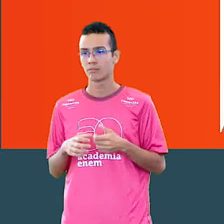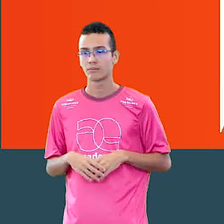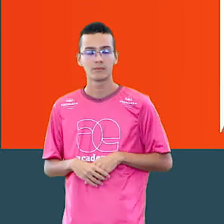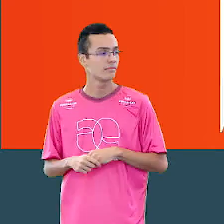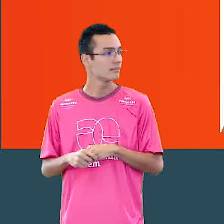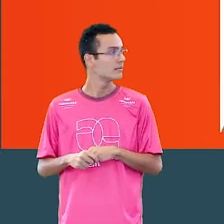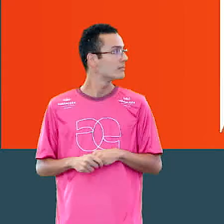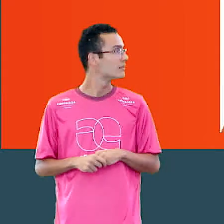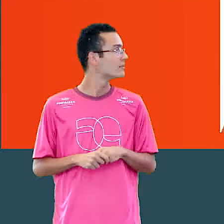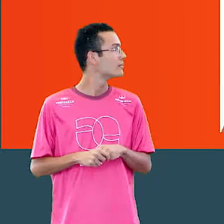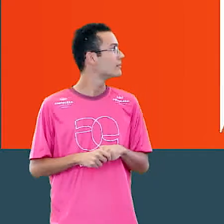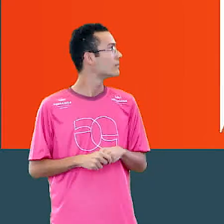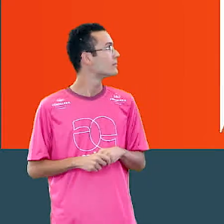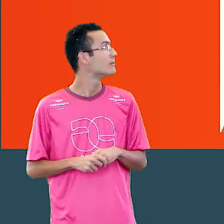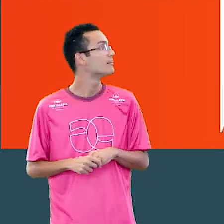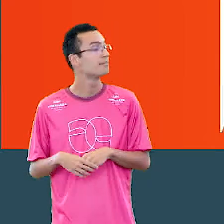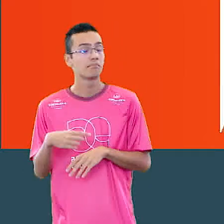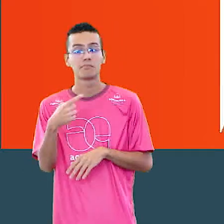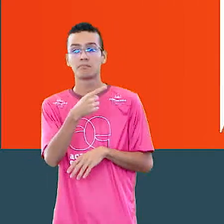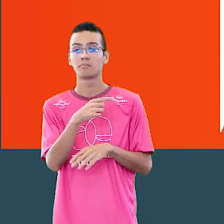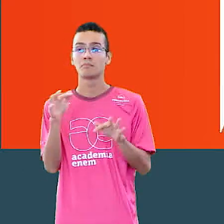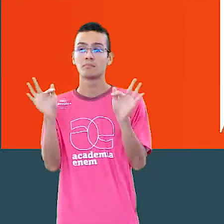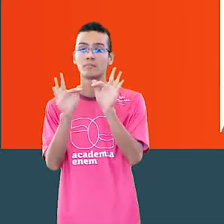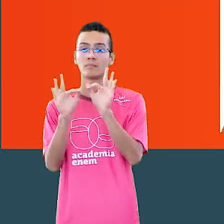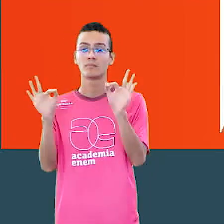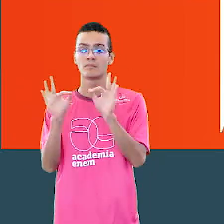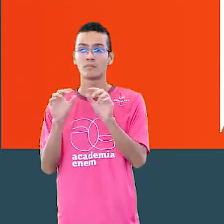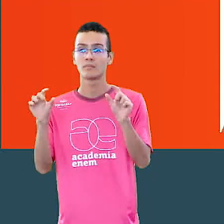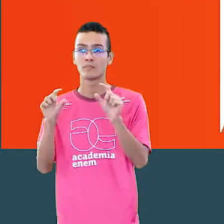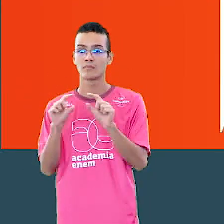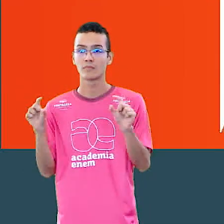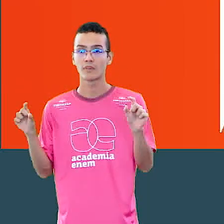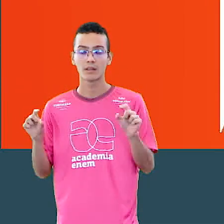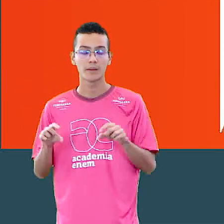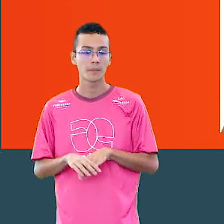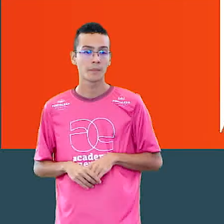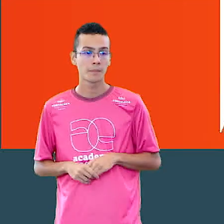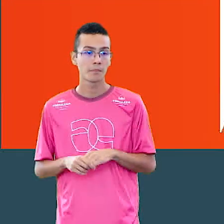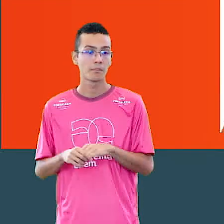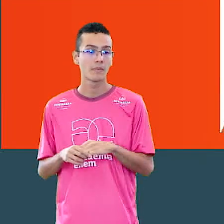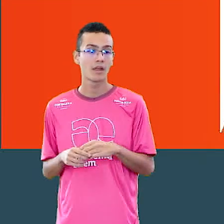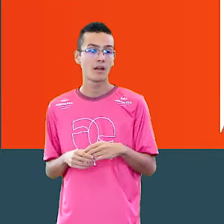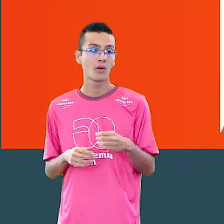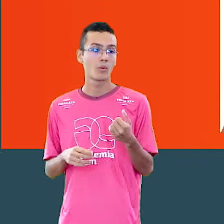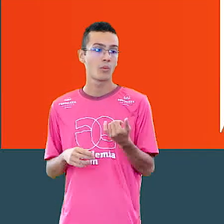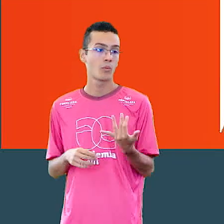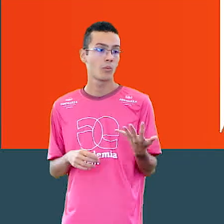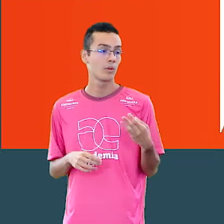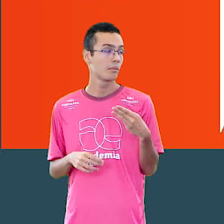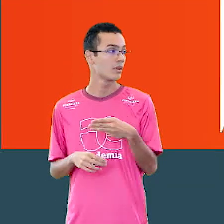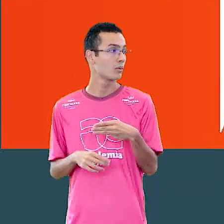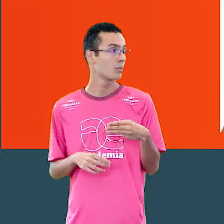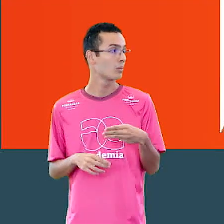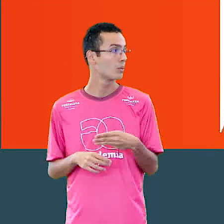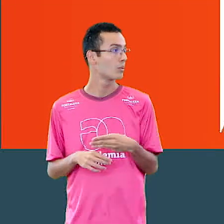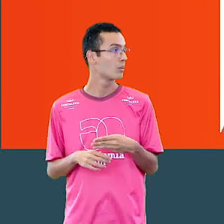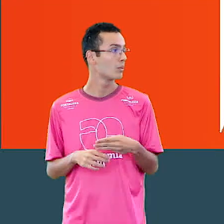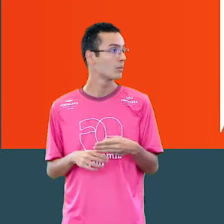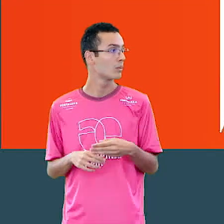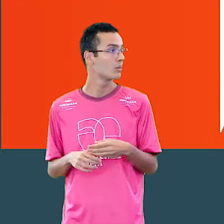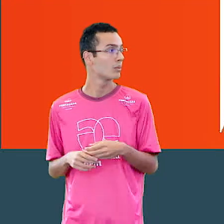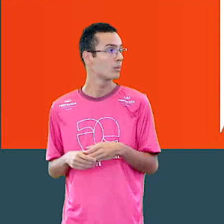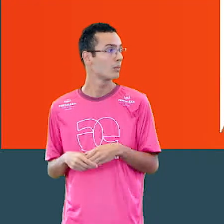E eu trouxe aqui, vou falar rapidinho. Juninho, quantos minutos eu tenho, hein, Juninho? Vou falar um pouquinho aqui